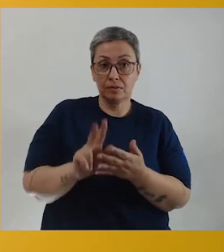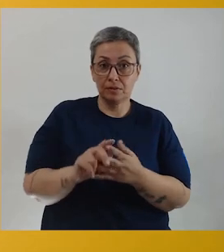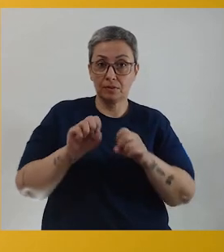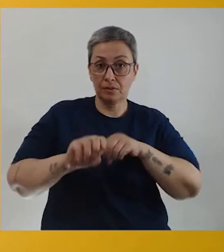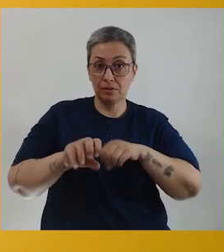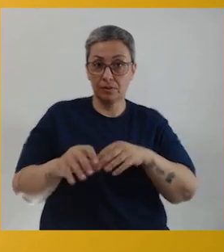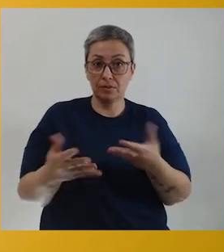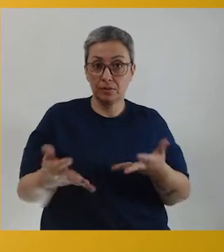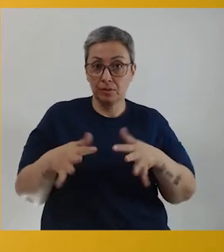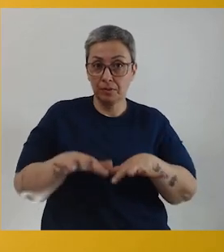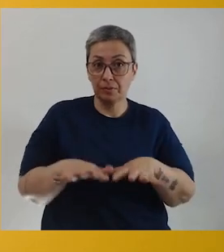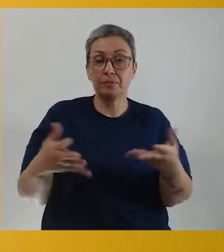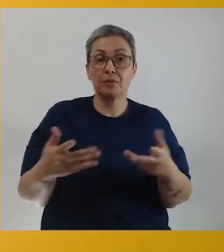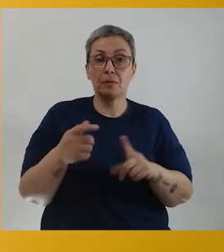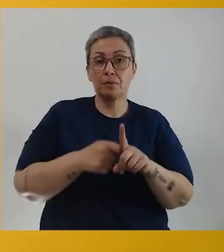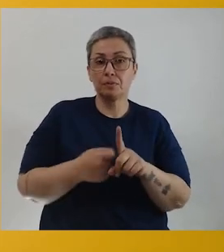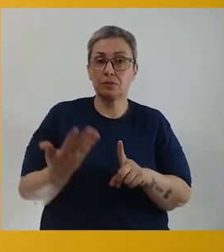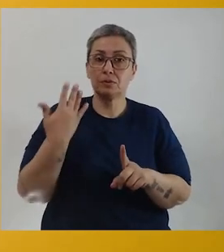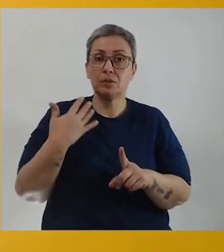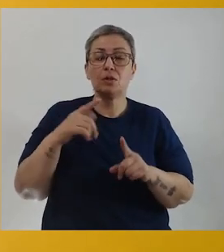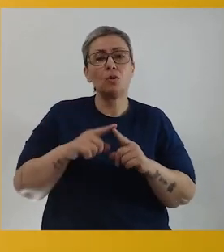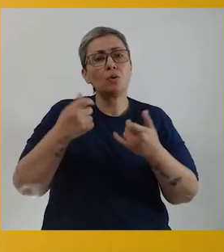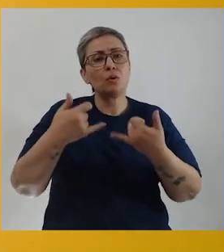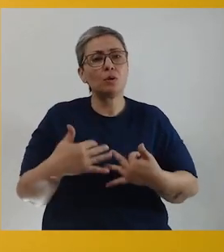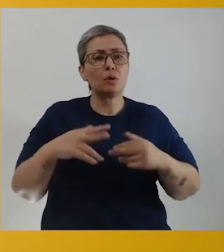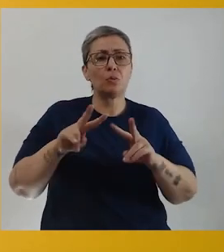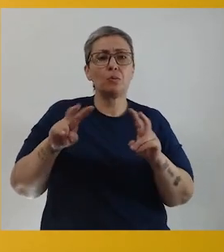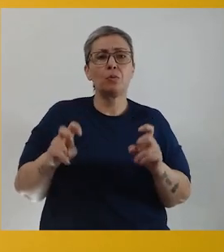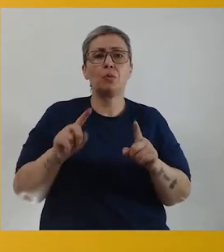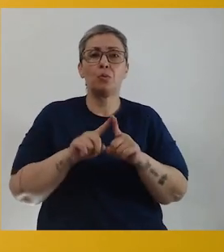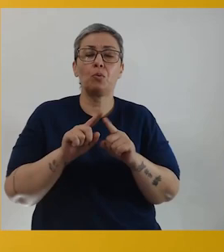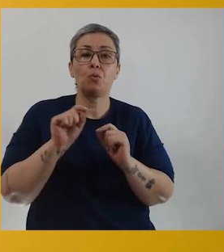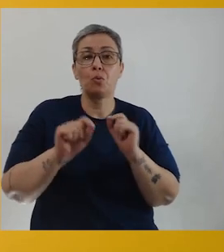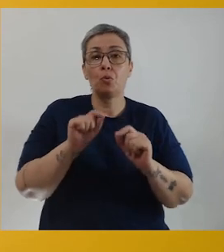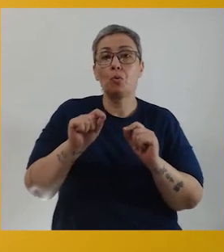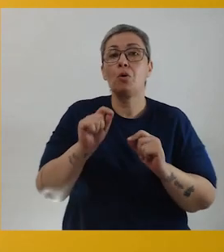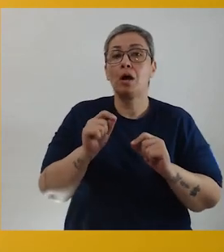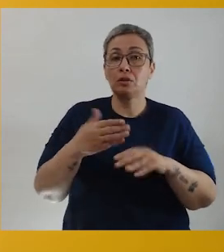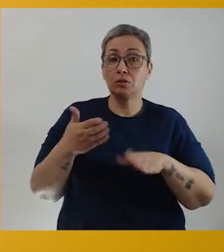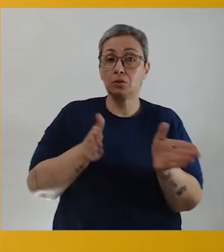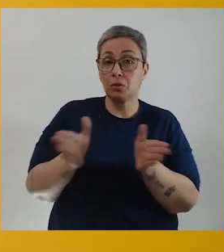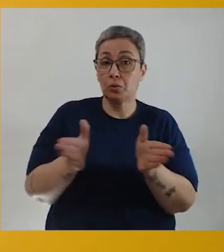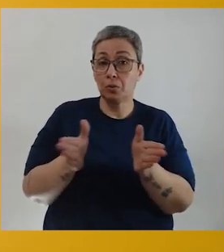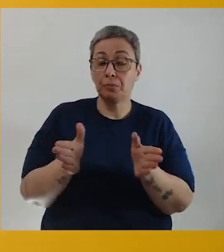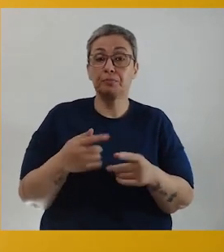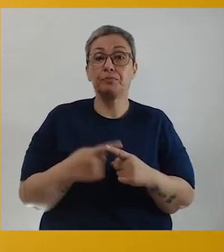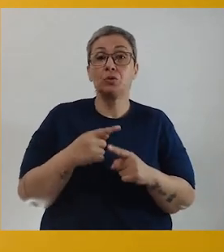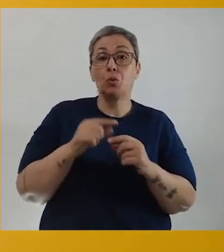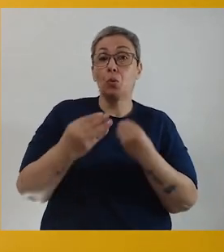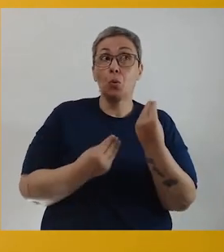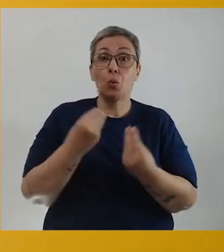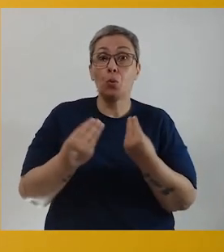Diversidade e Inclusão Educacional. Mês passado, eu falei um pouquinho com você a respeito de acessibilidade,